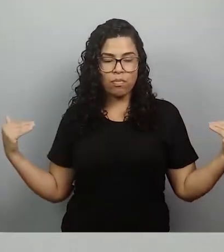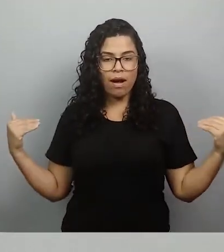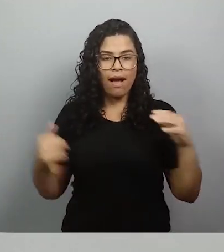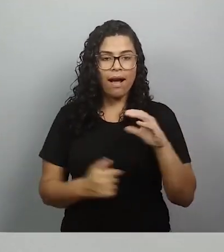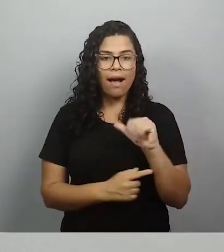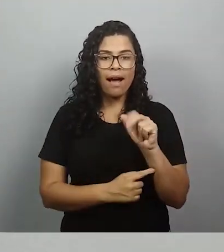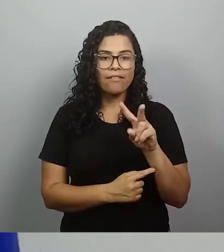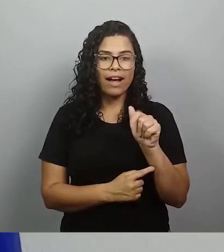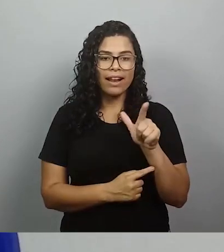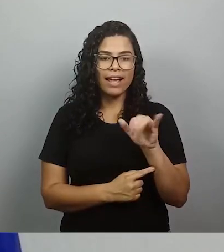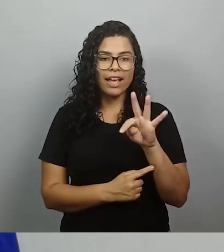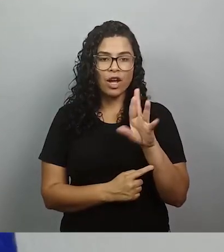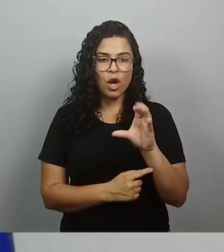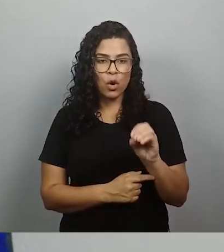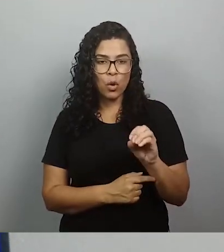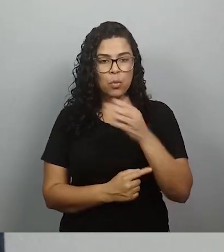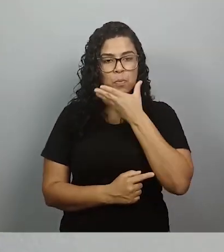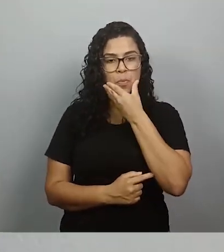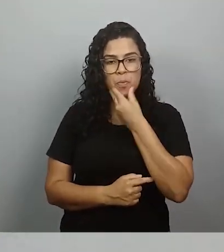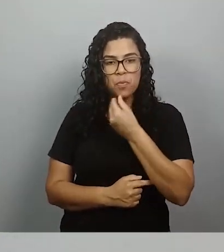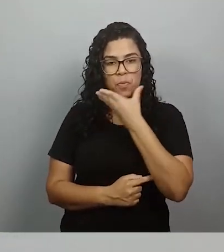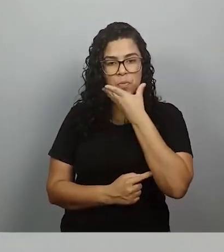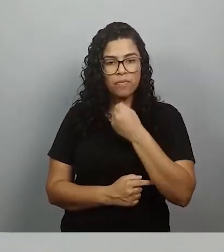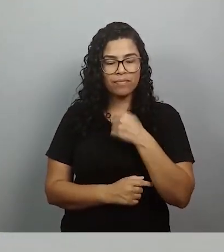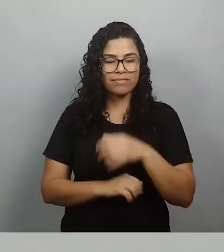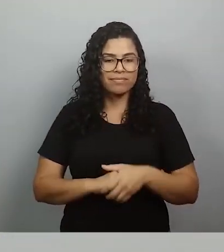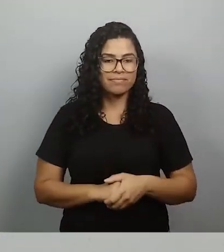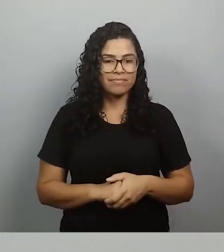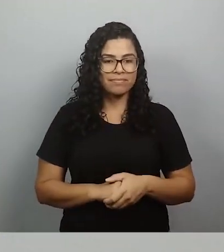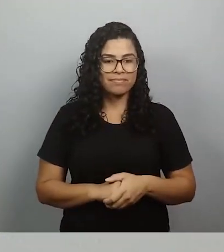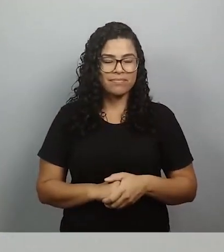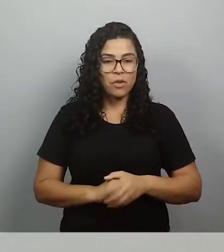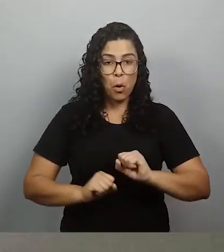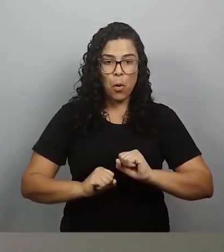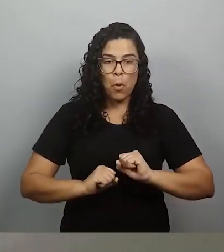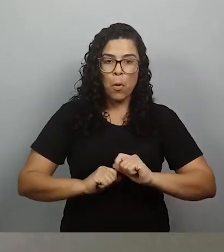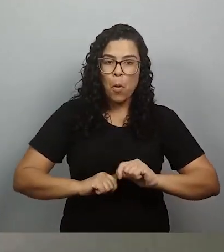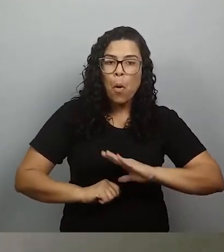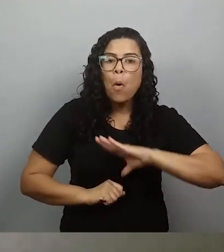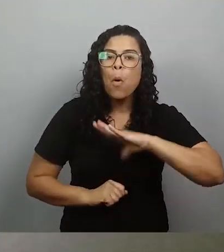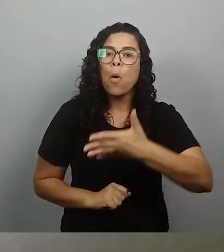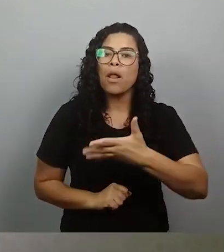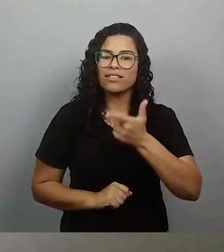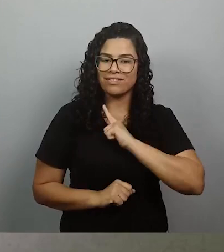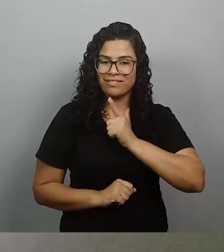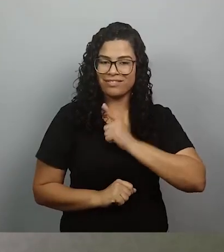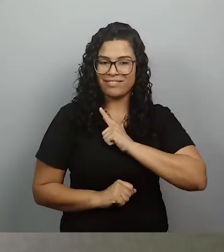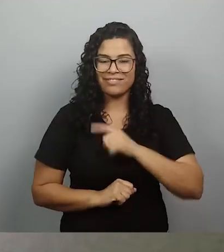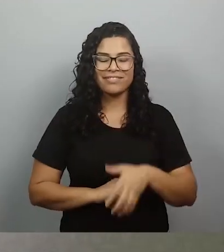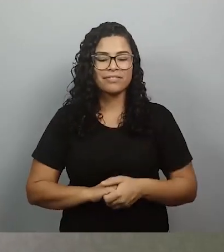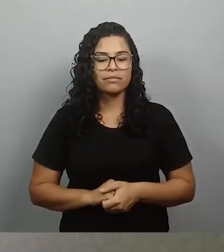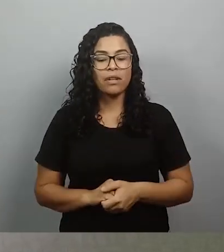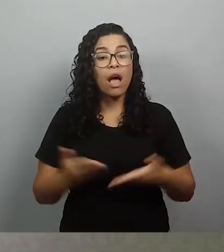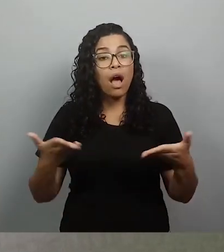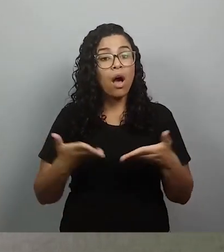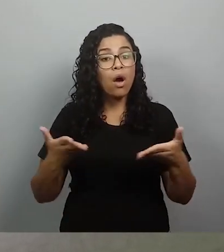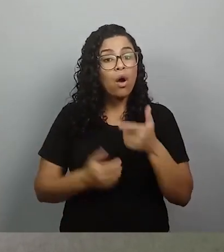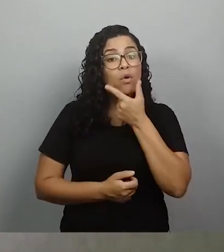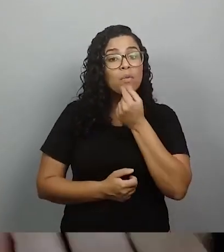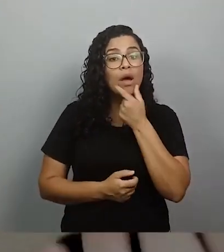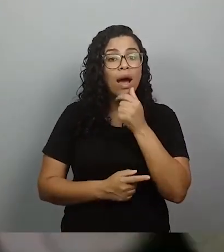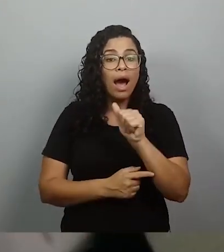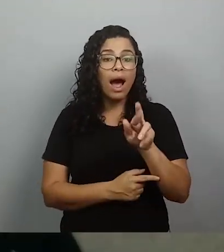Ele era medroso? Ele era valente. valente. A Agora o Arthur vai sortear o